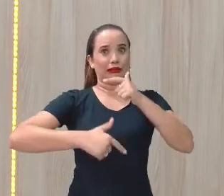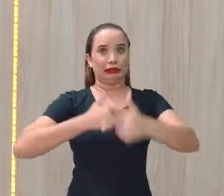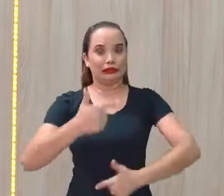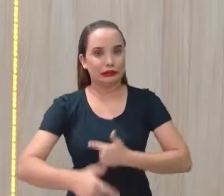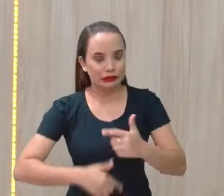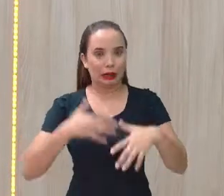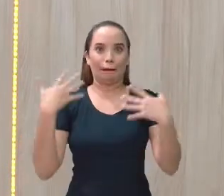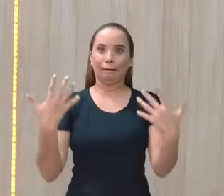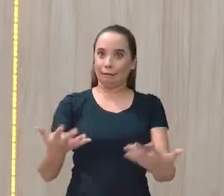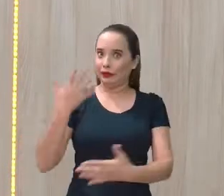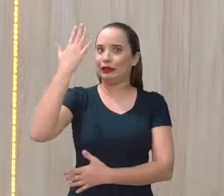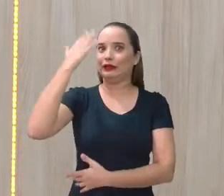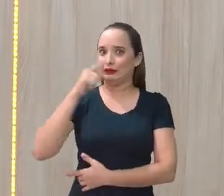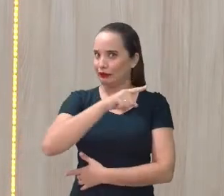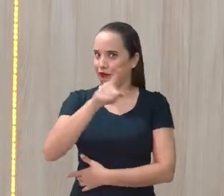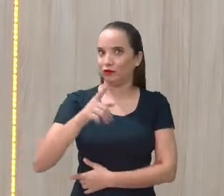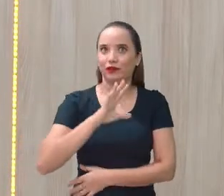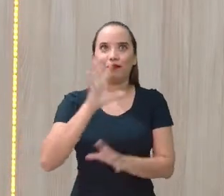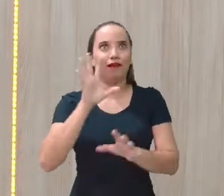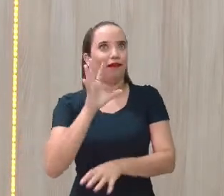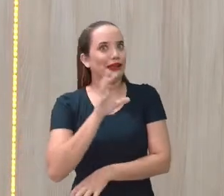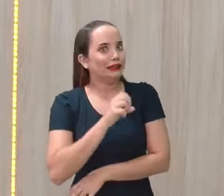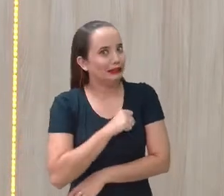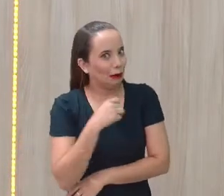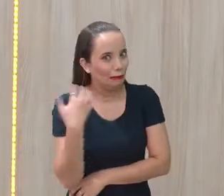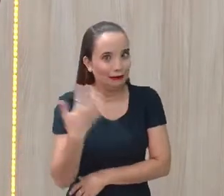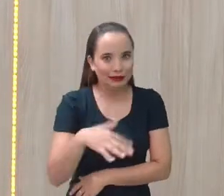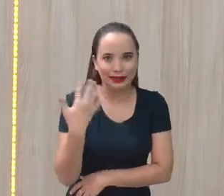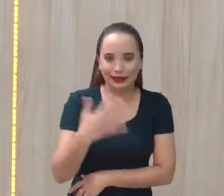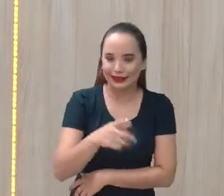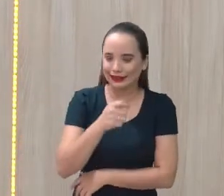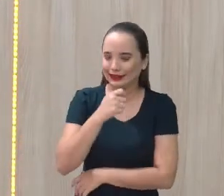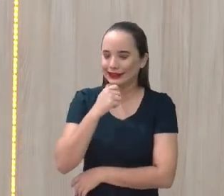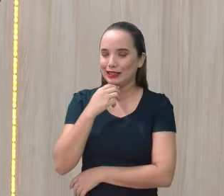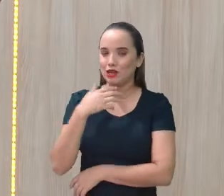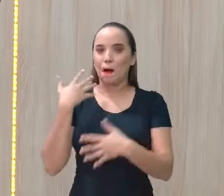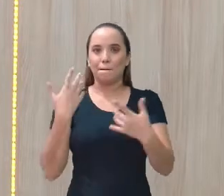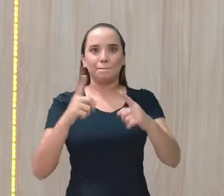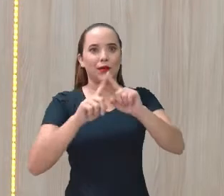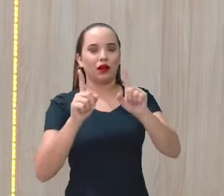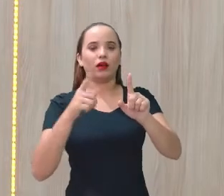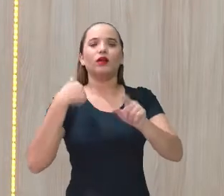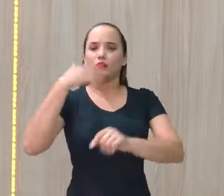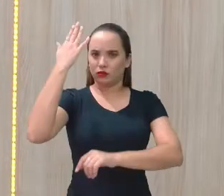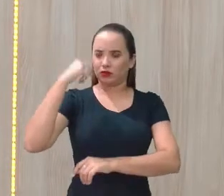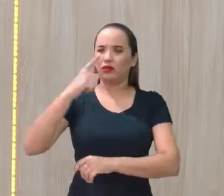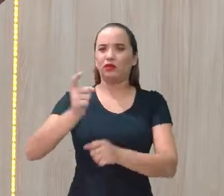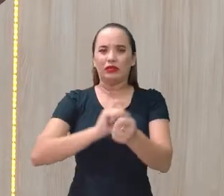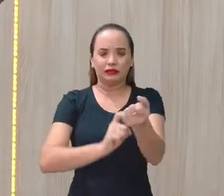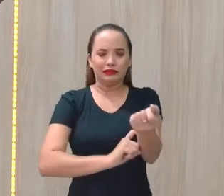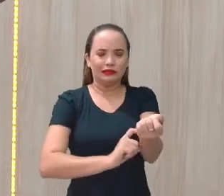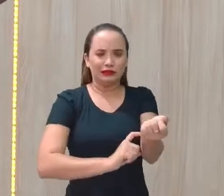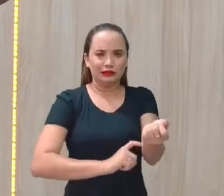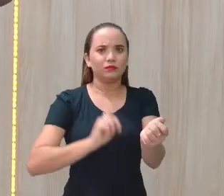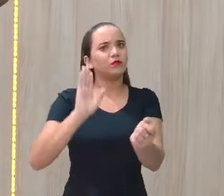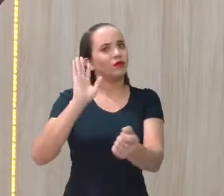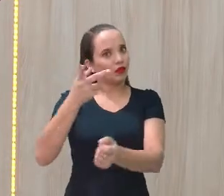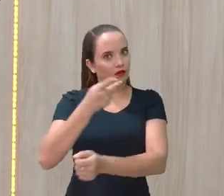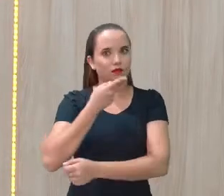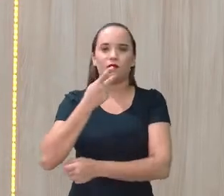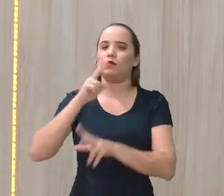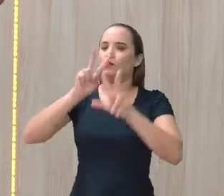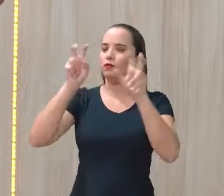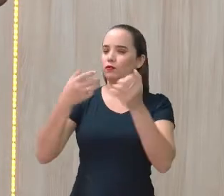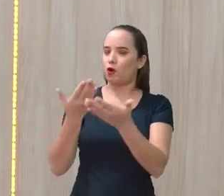professora passa um seminário. Mas... professora, fico nervosa. A gente falou isso na aula passada. E a gente